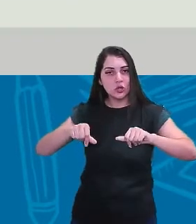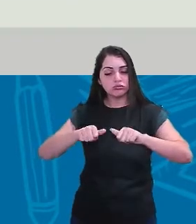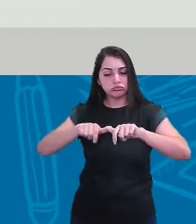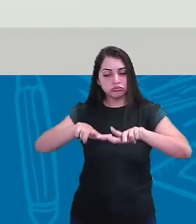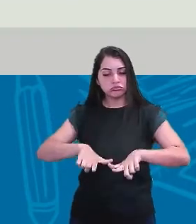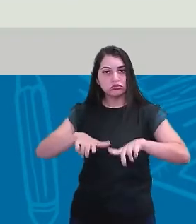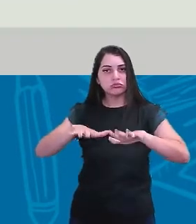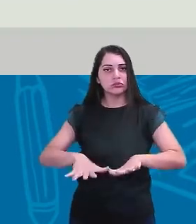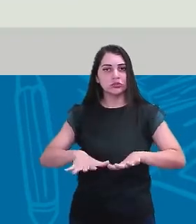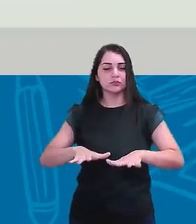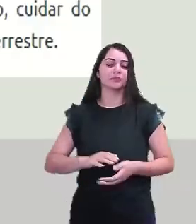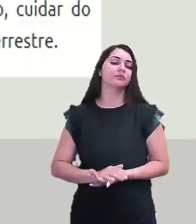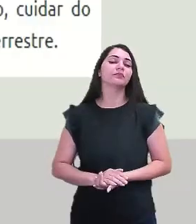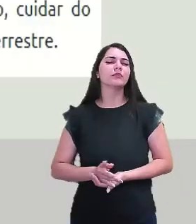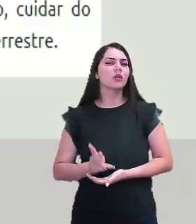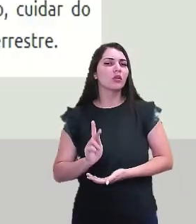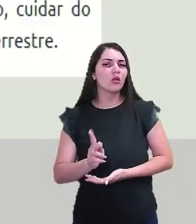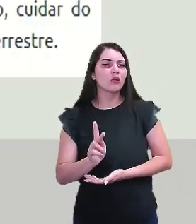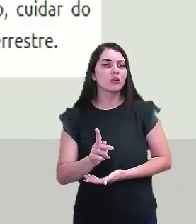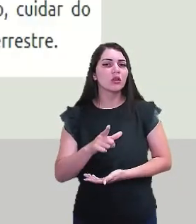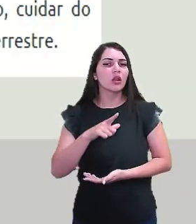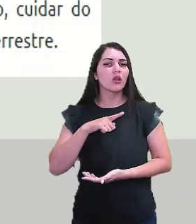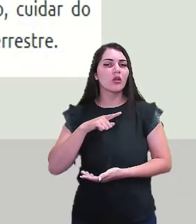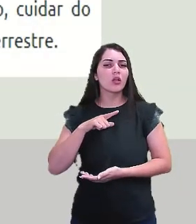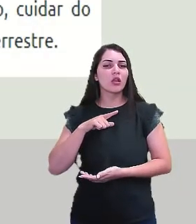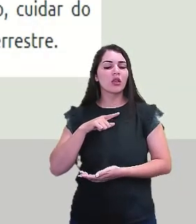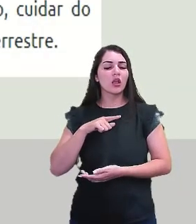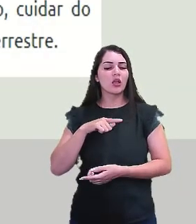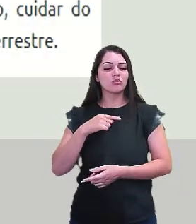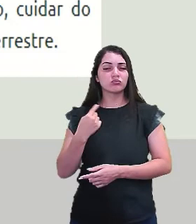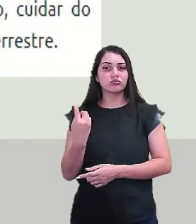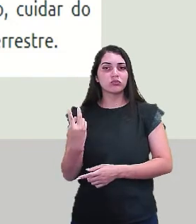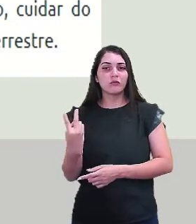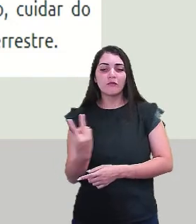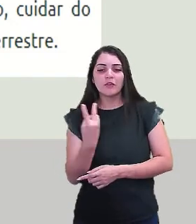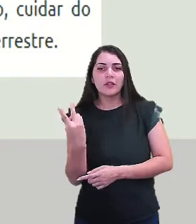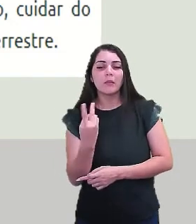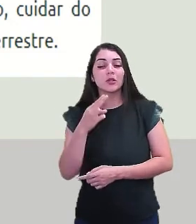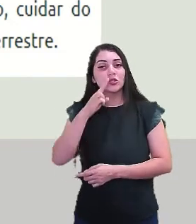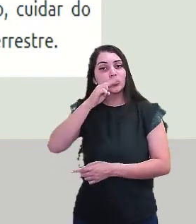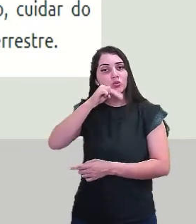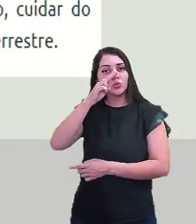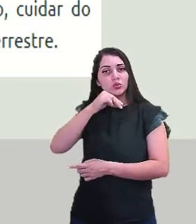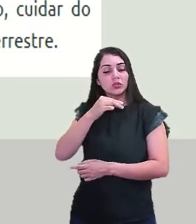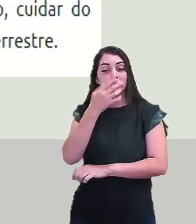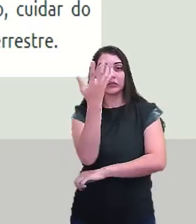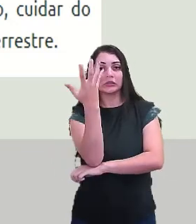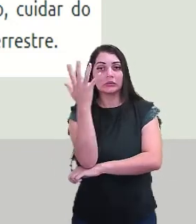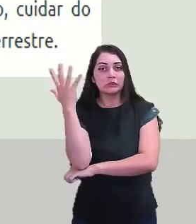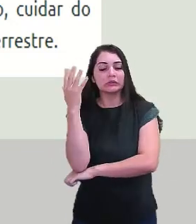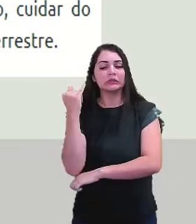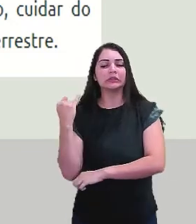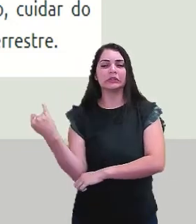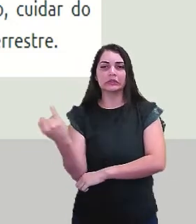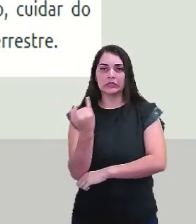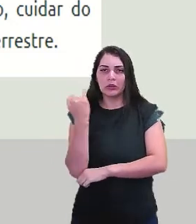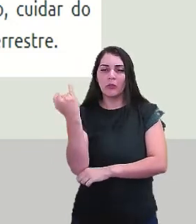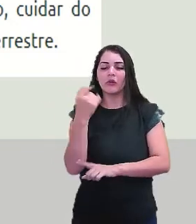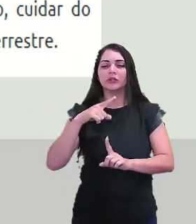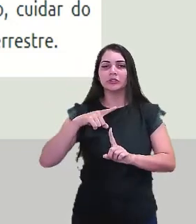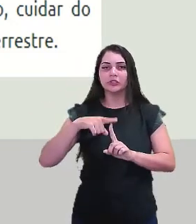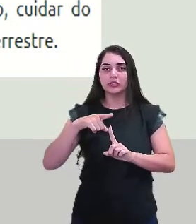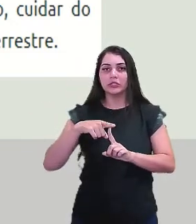lá, continuando. Ele serve como fonte de nutrientes para as plantas e é um importante elemento